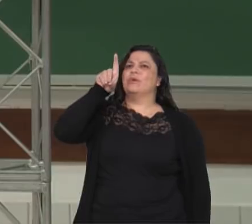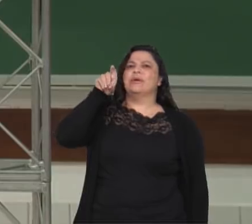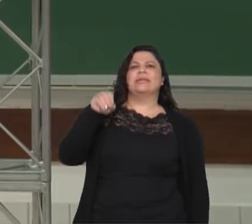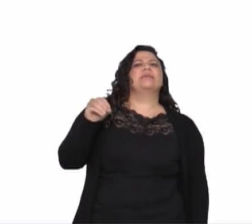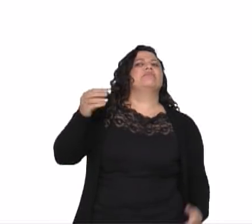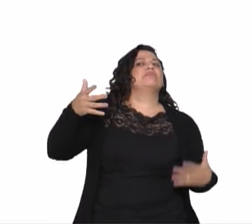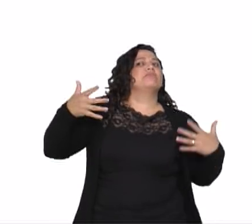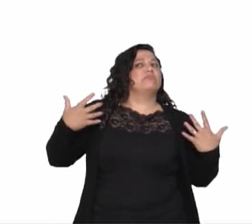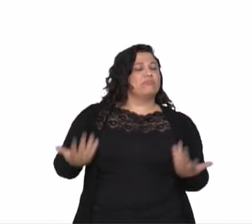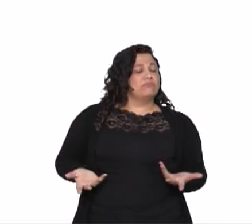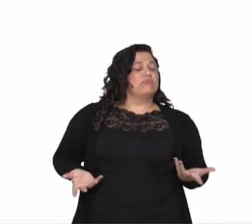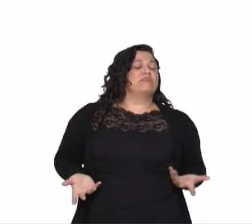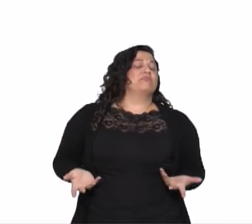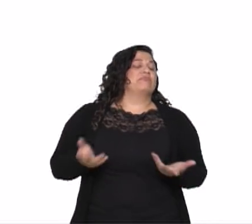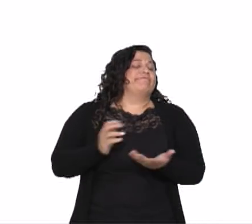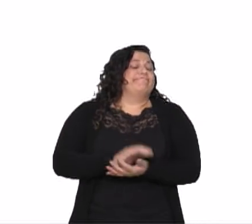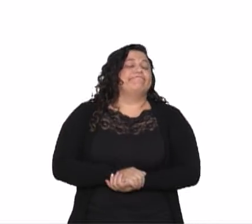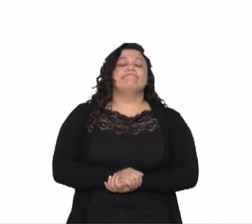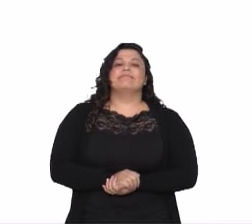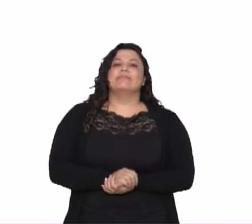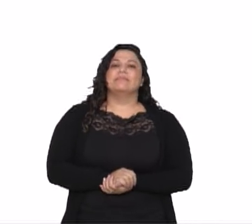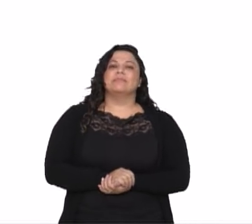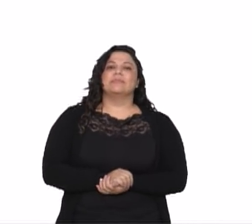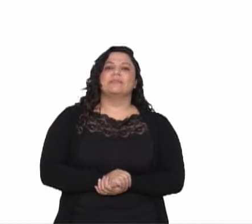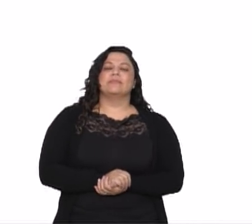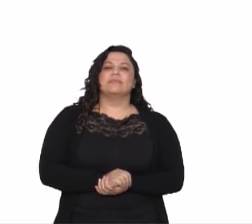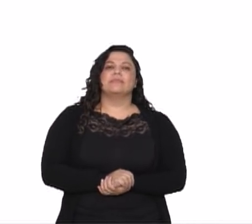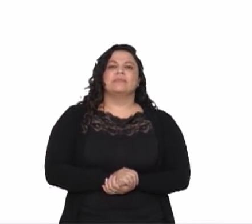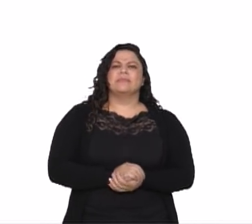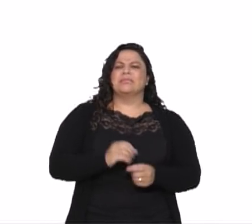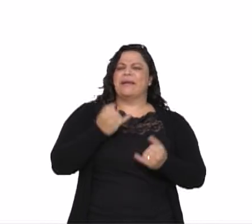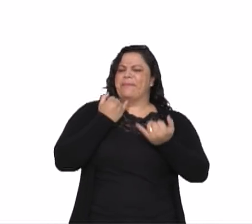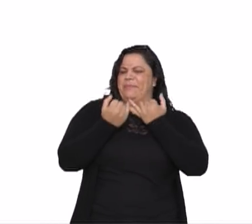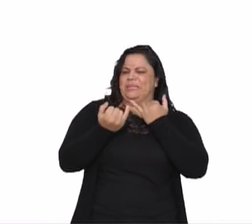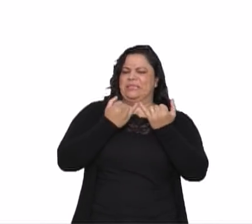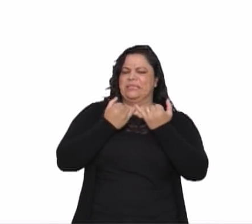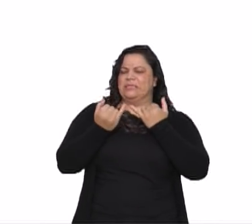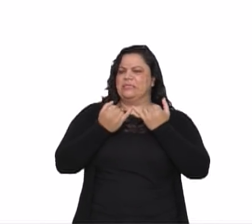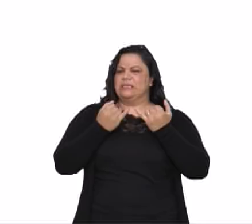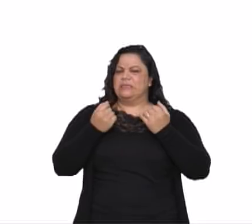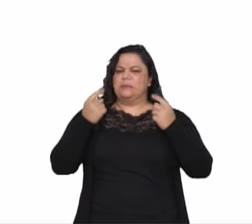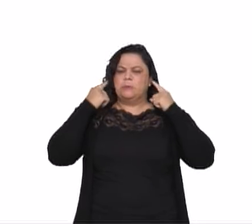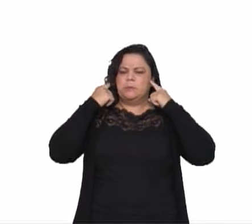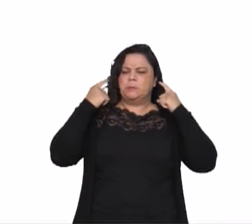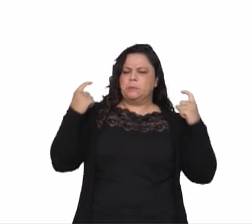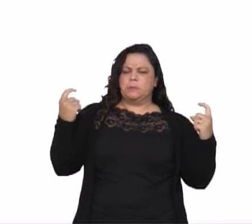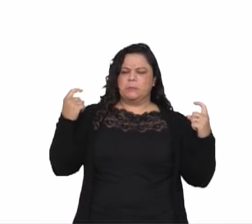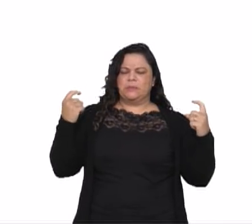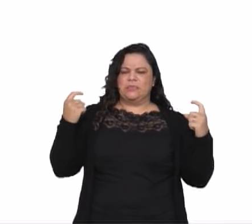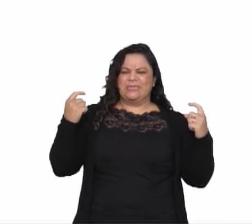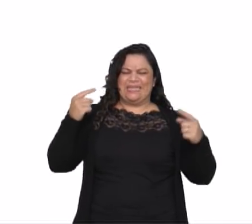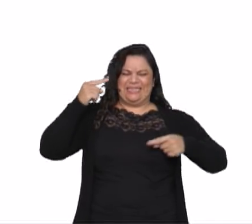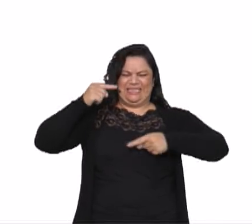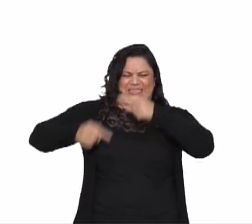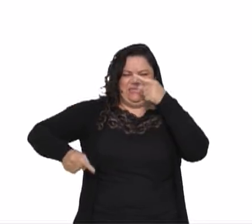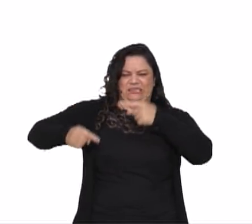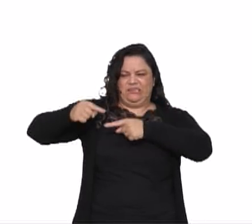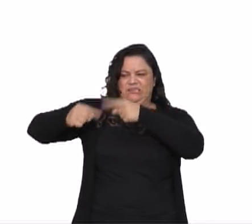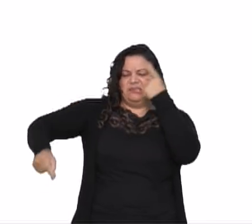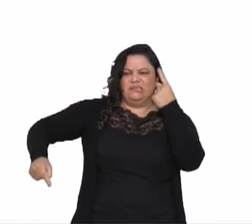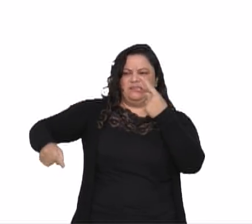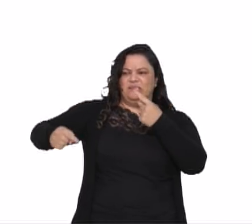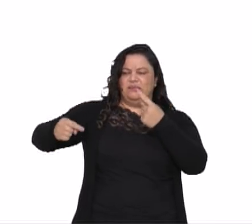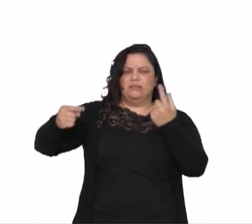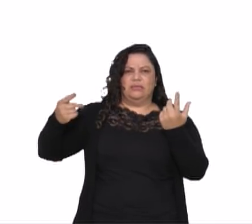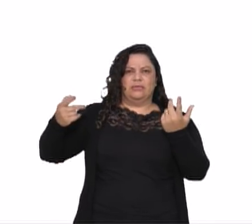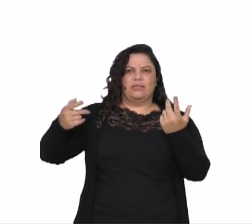O ruído, geralmente a gente define como uma interferência indesejável naquilo que queremos ouvir. Então assim,